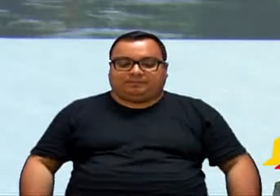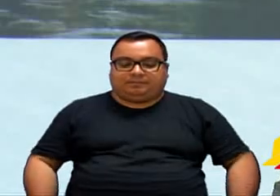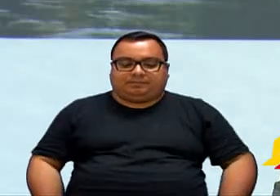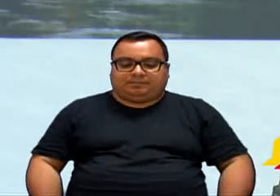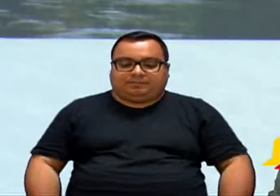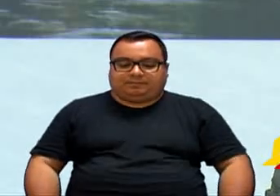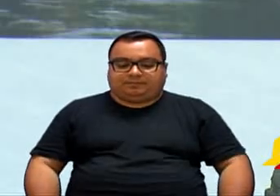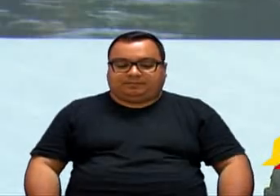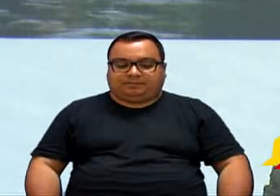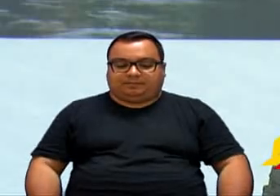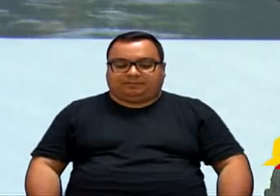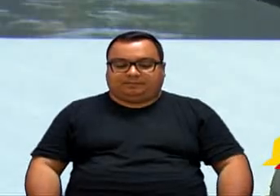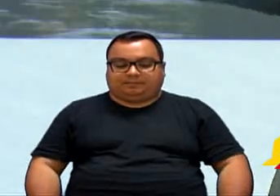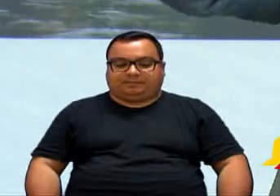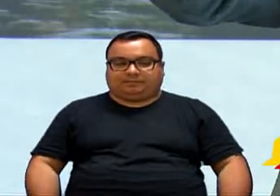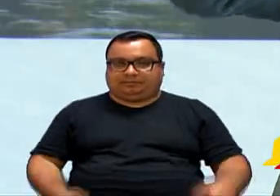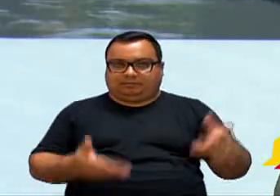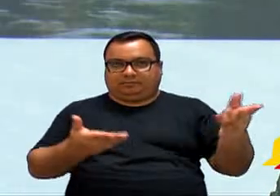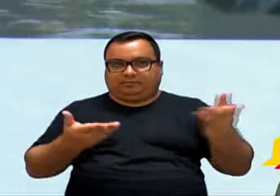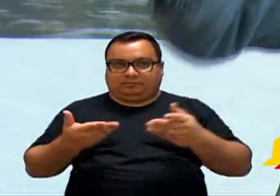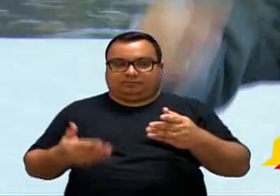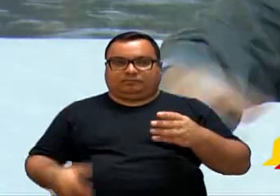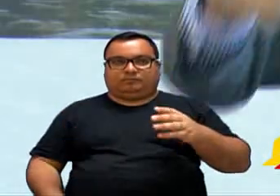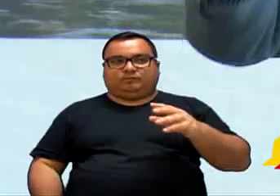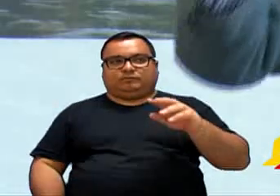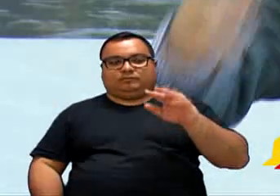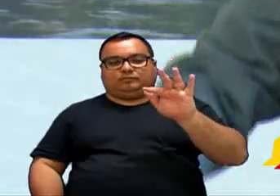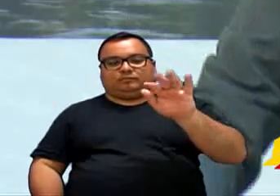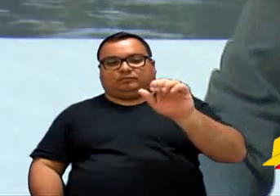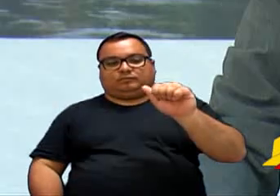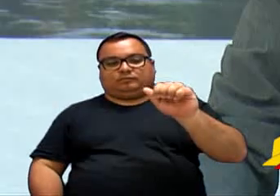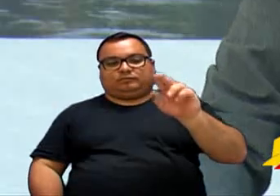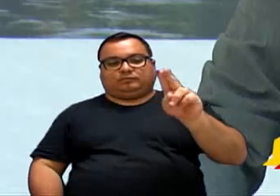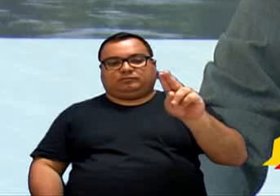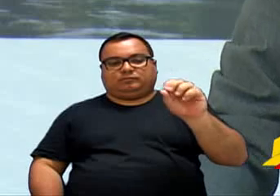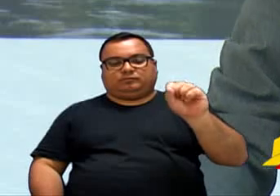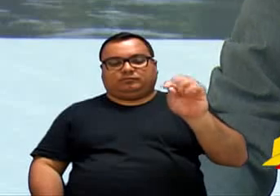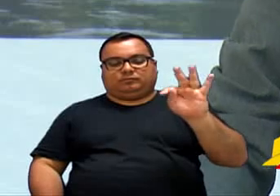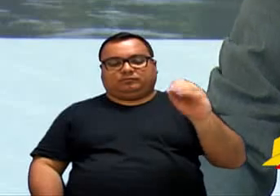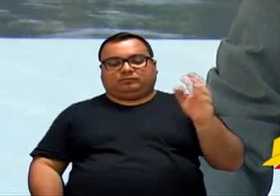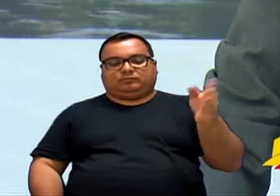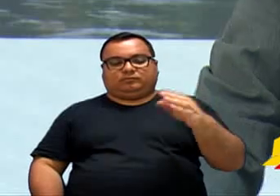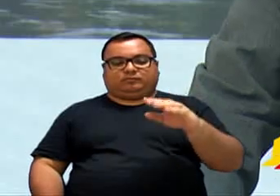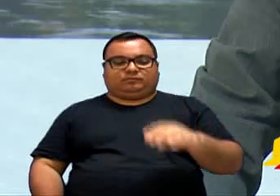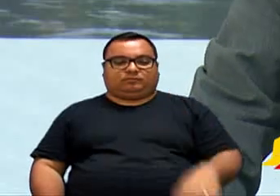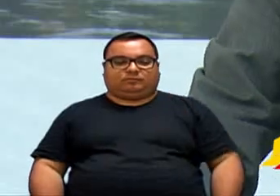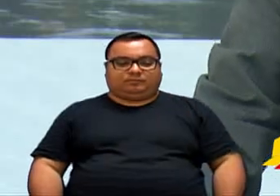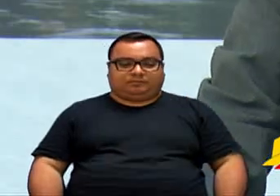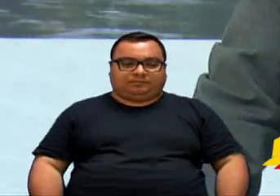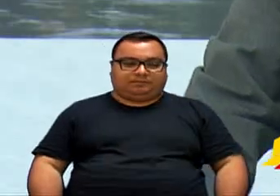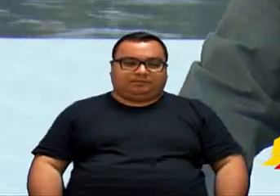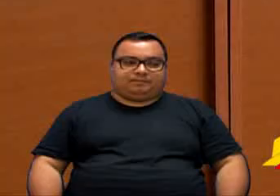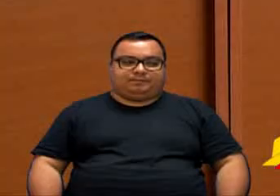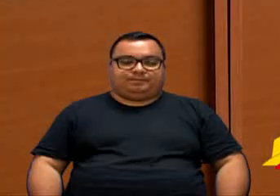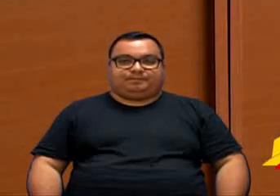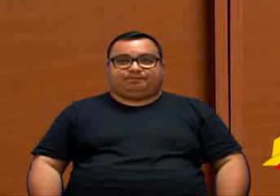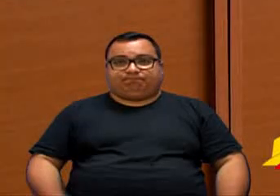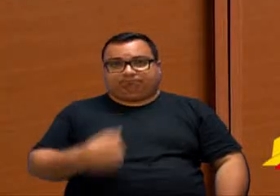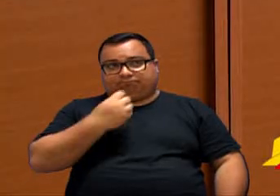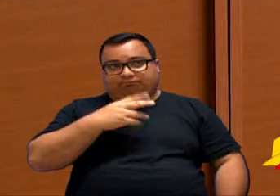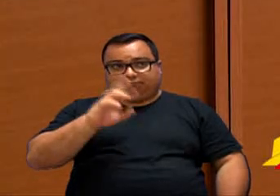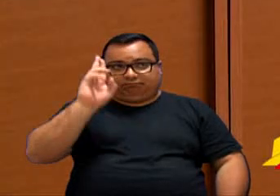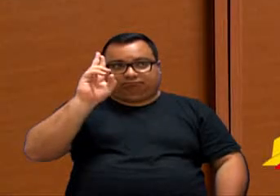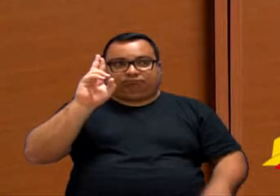falado, depois Vossa Excelência. Vitão, Fausto, depois Vossa Excelência, desculpa. Muito bem, líder de governo João